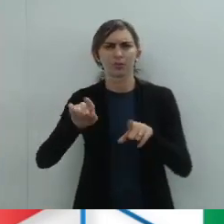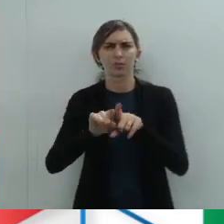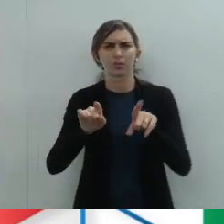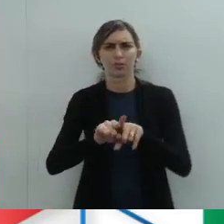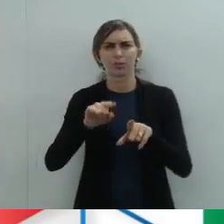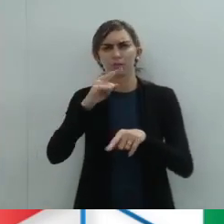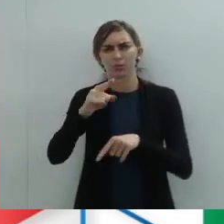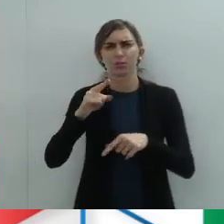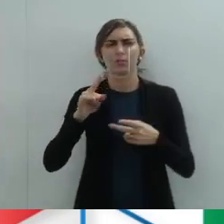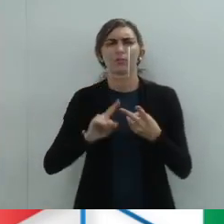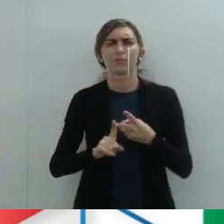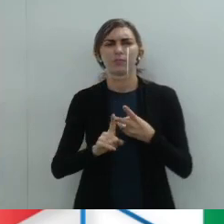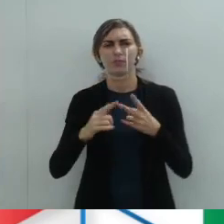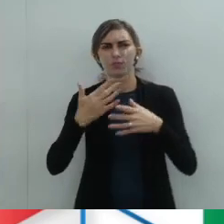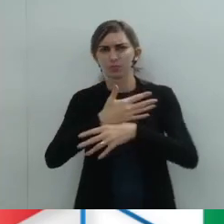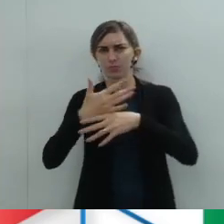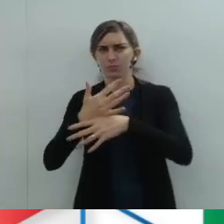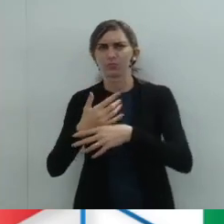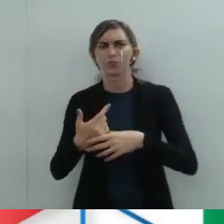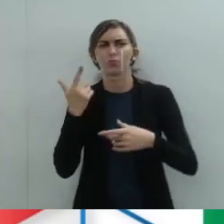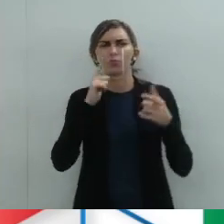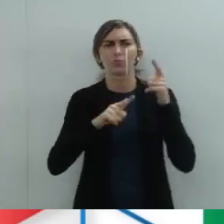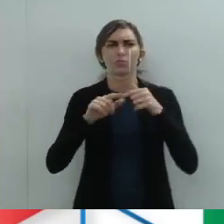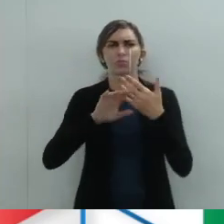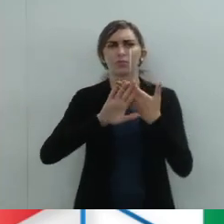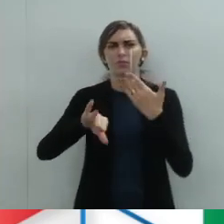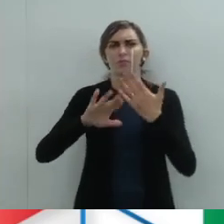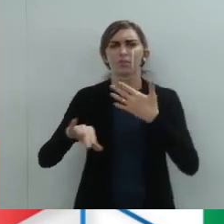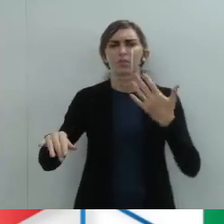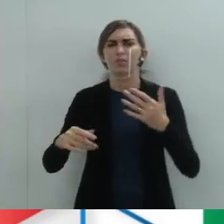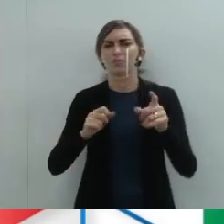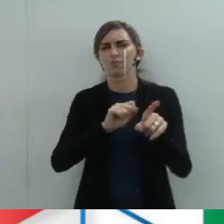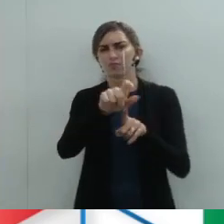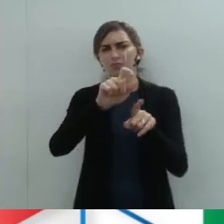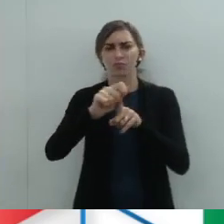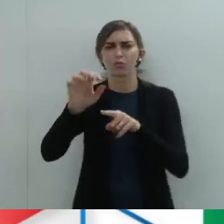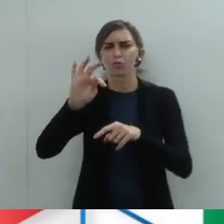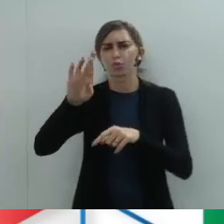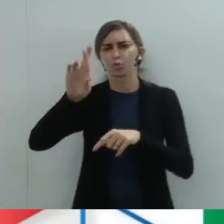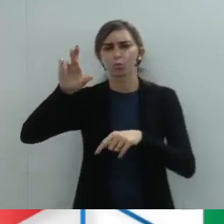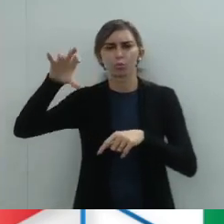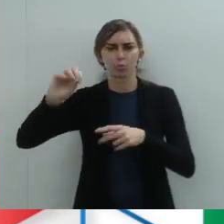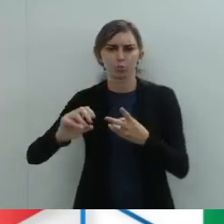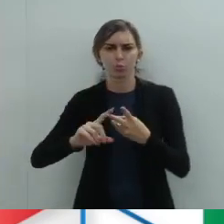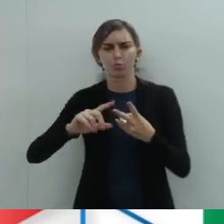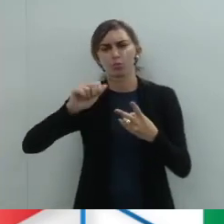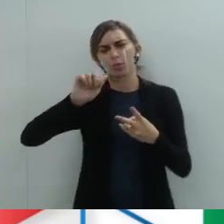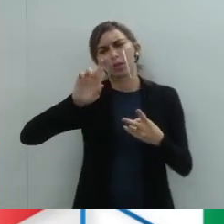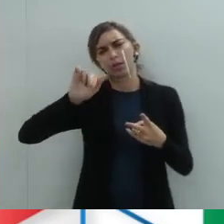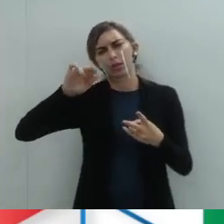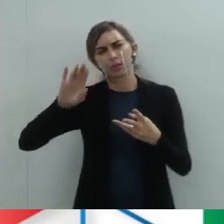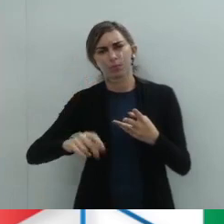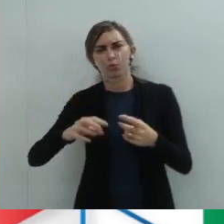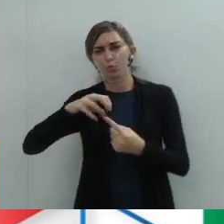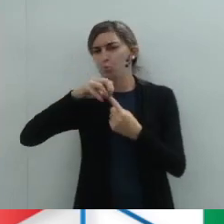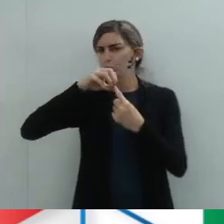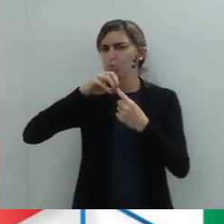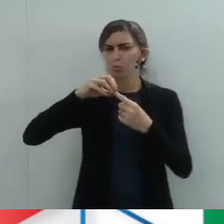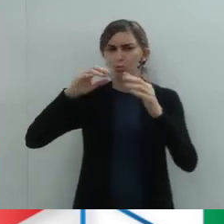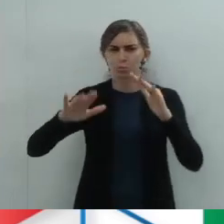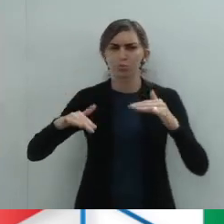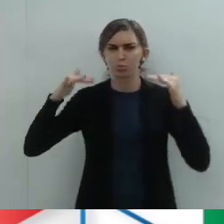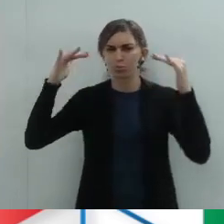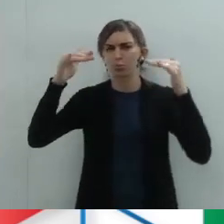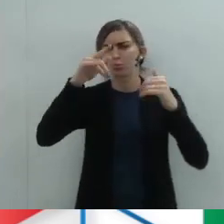como Abissínia. Conseguiu afastar os invasores árabes e turcos e foi o único império africano a resistir